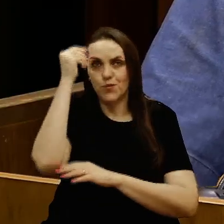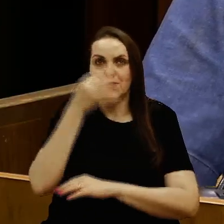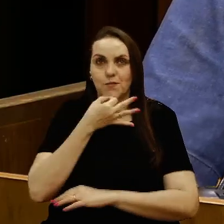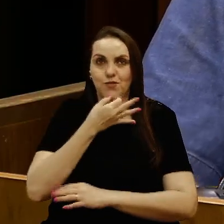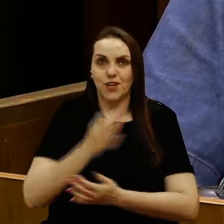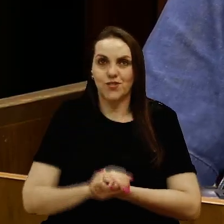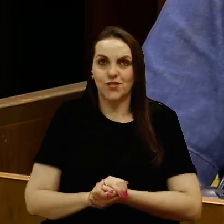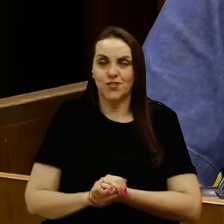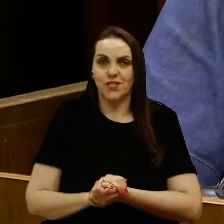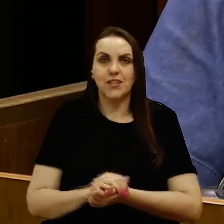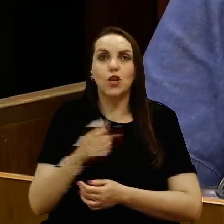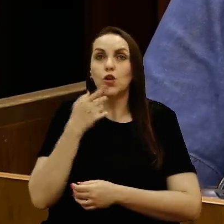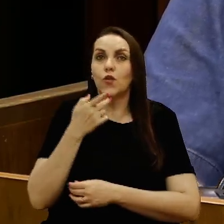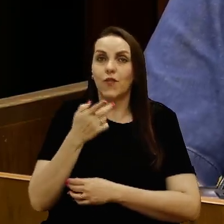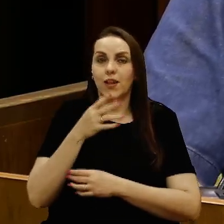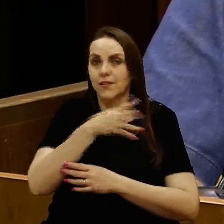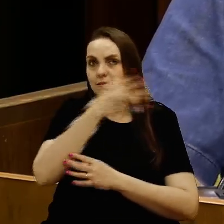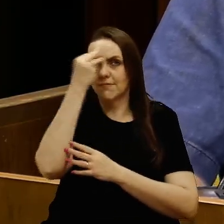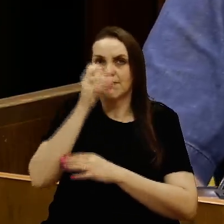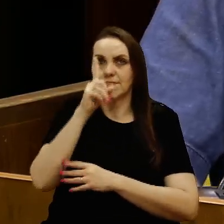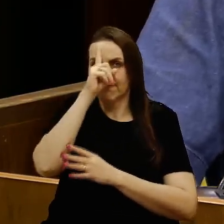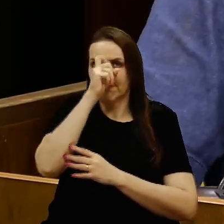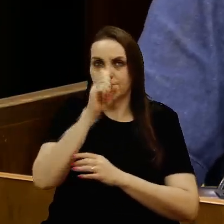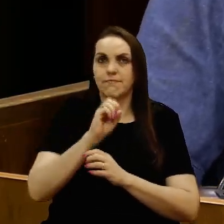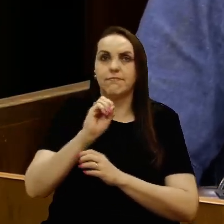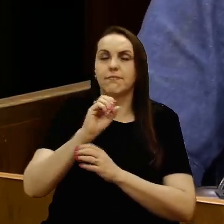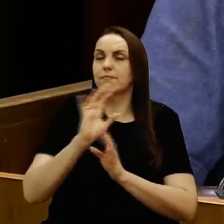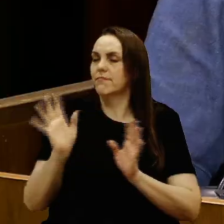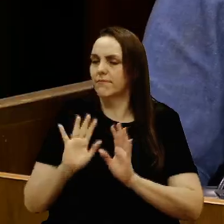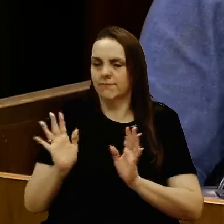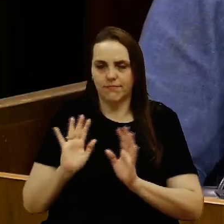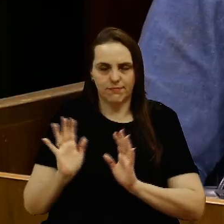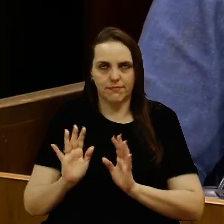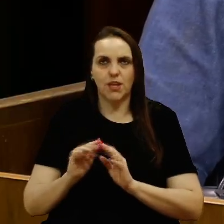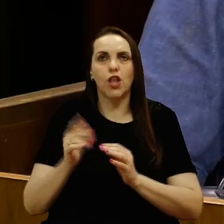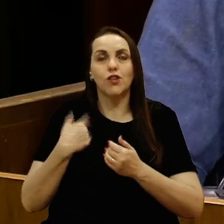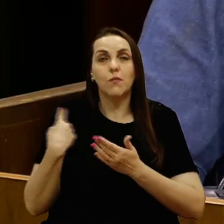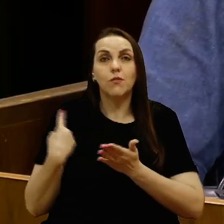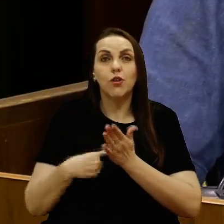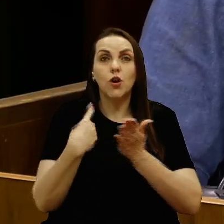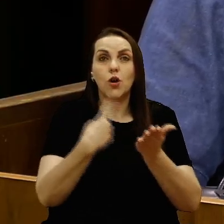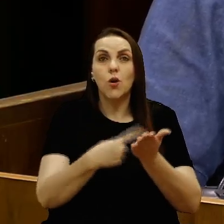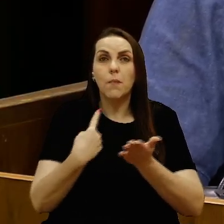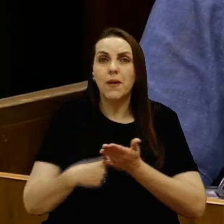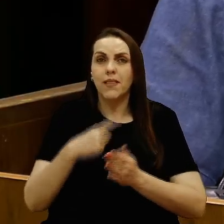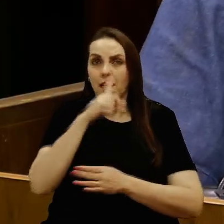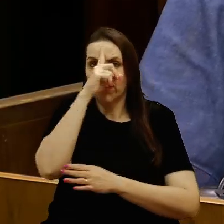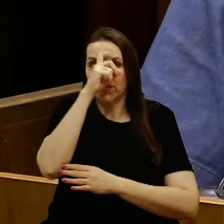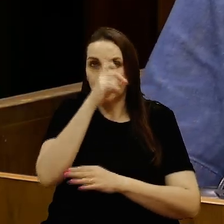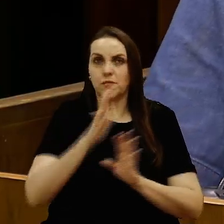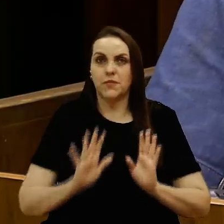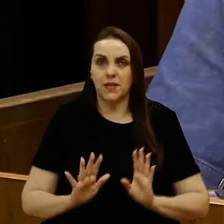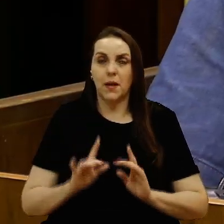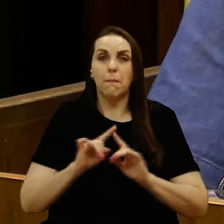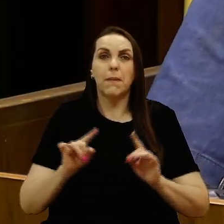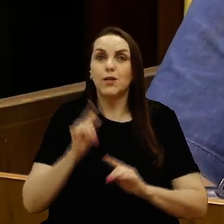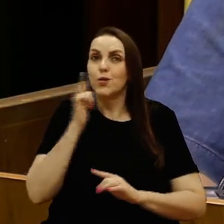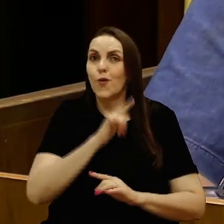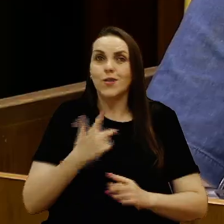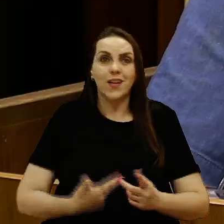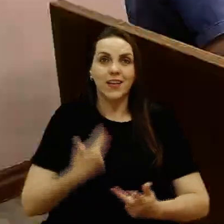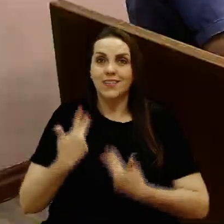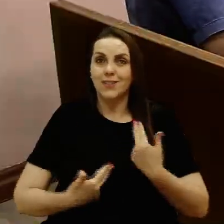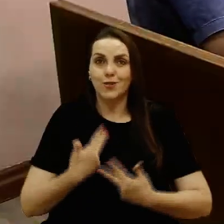hospitais. Nós vamos mandar para os hospitais e nós vamos pactuar com os hospitais. Mas a gente não consegue fazer procedimentos, cirurgias e